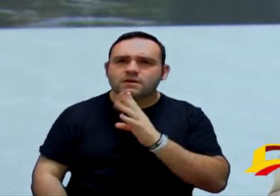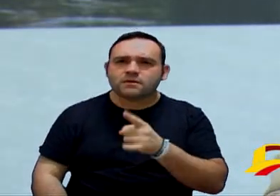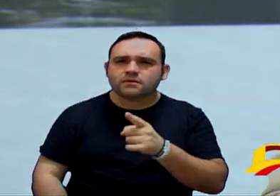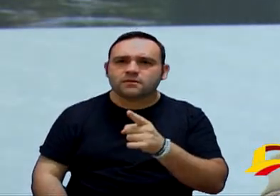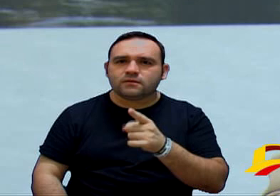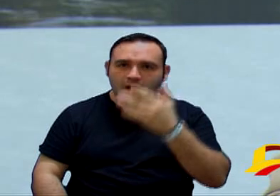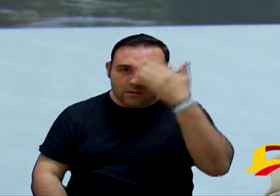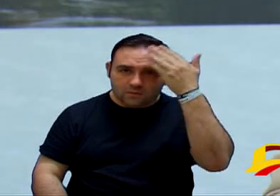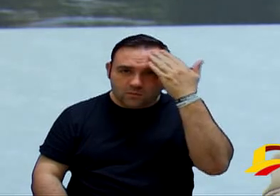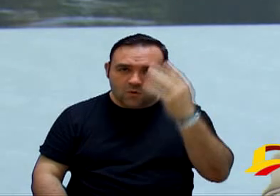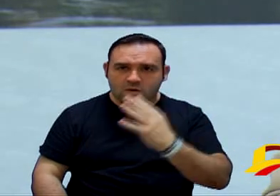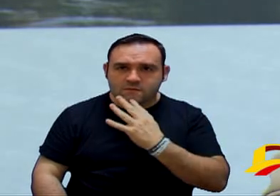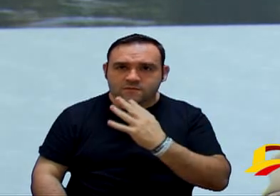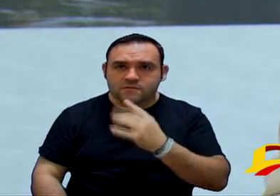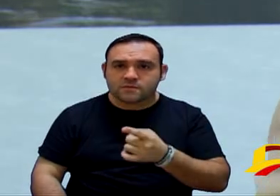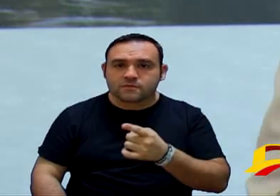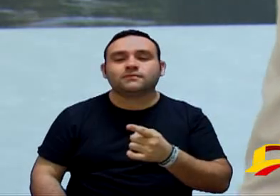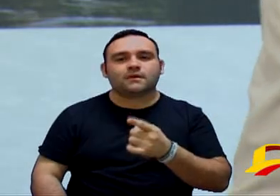vereador